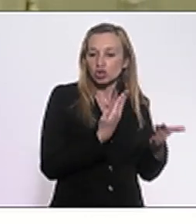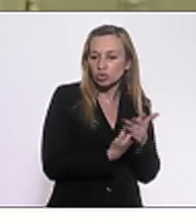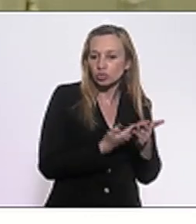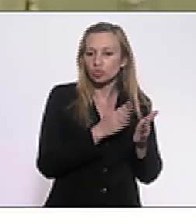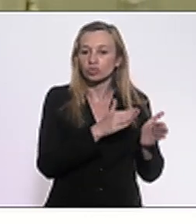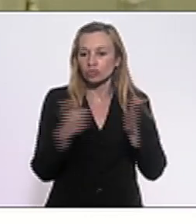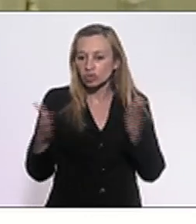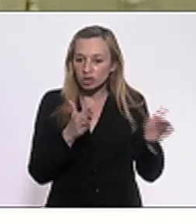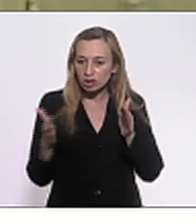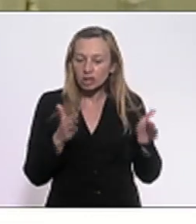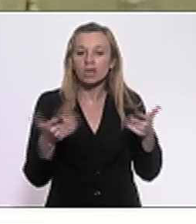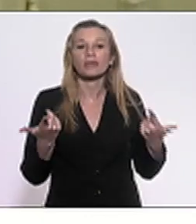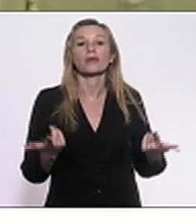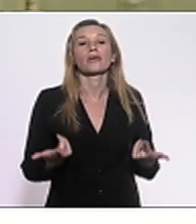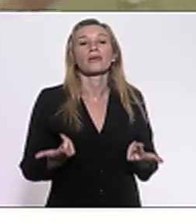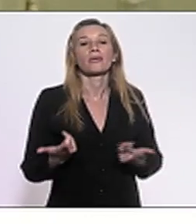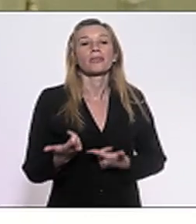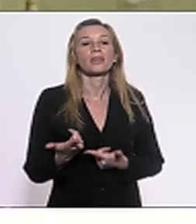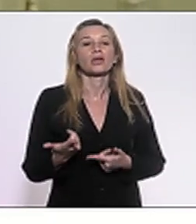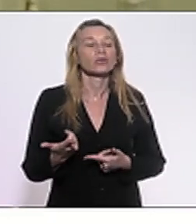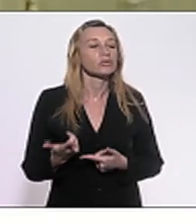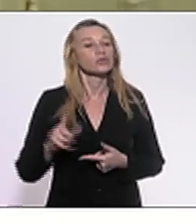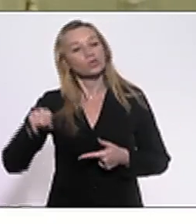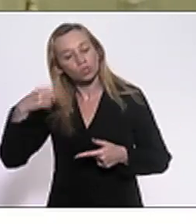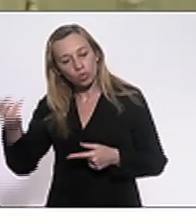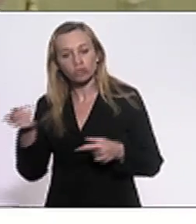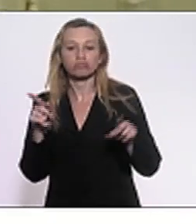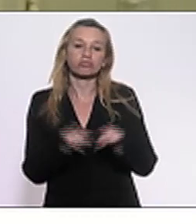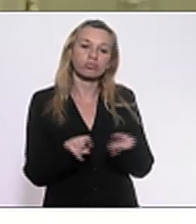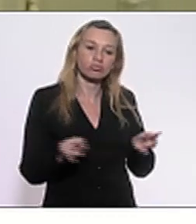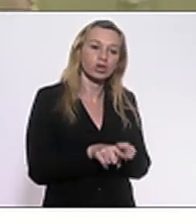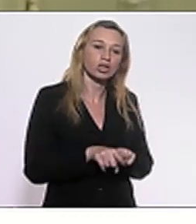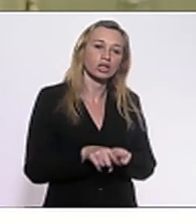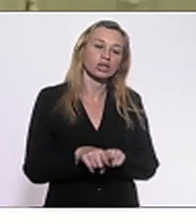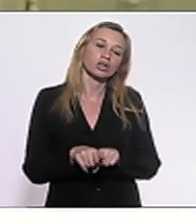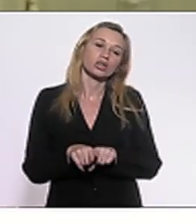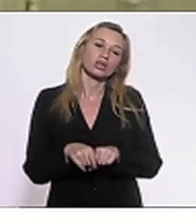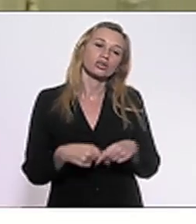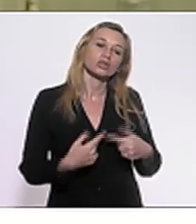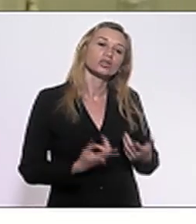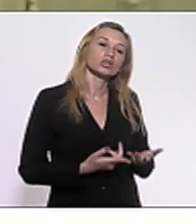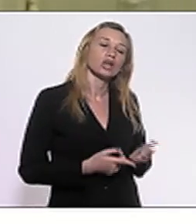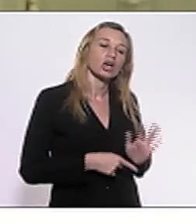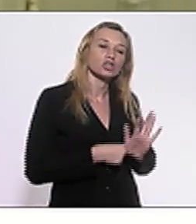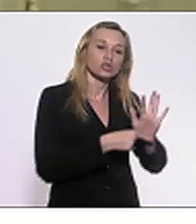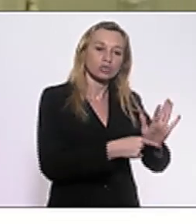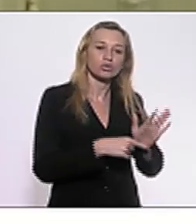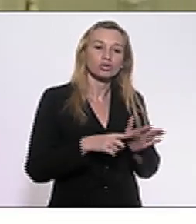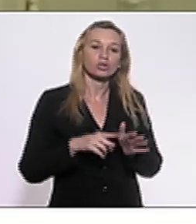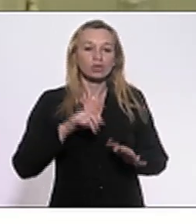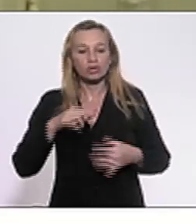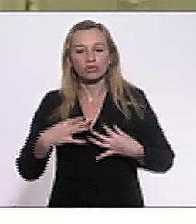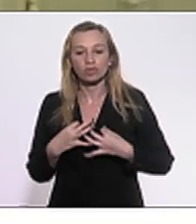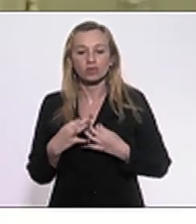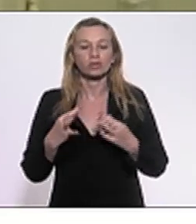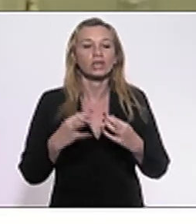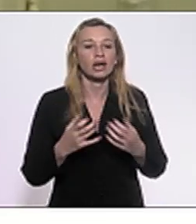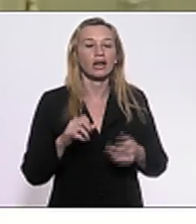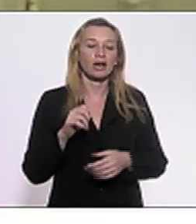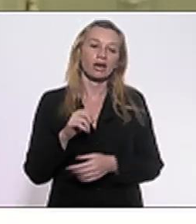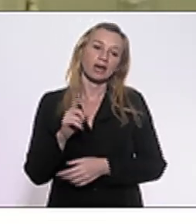linha. E o outro lado do estímulo à arrecadação voluntária é justamente